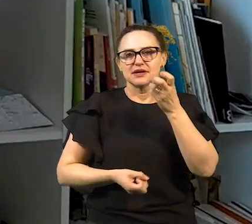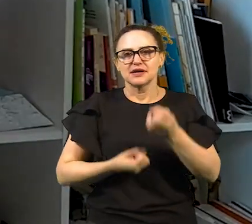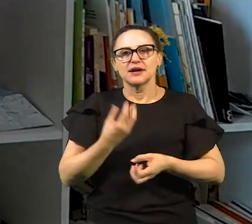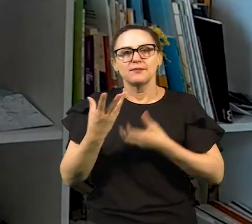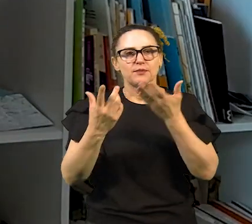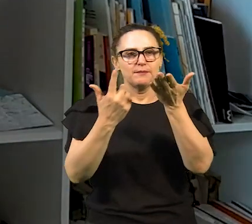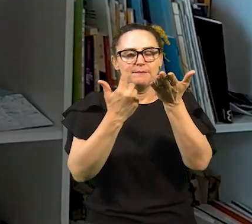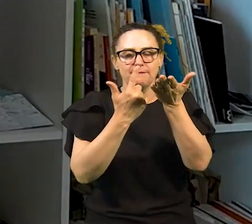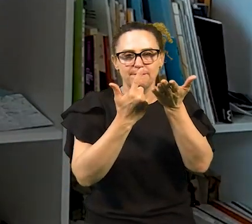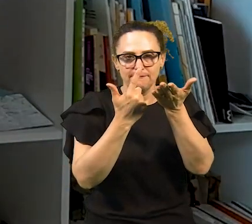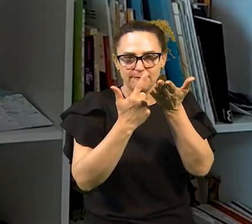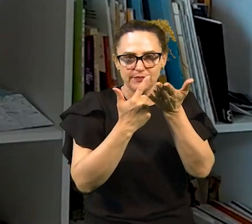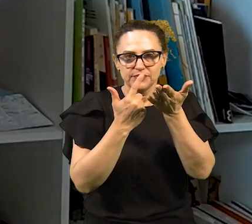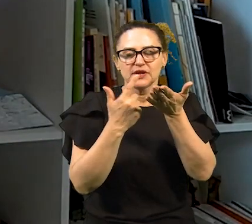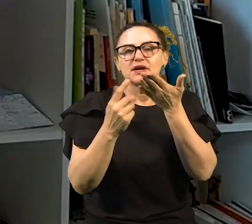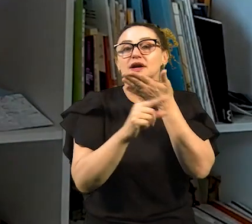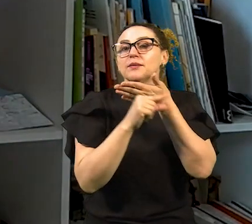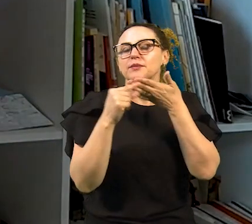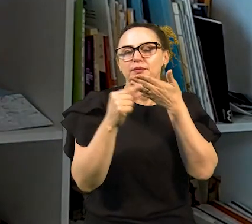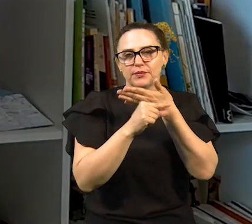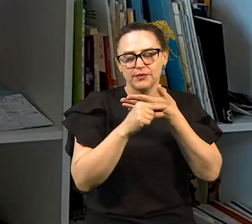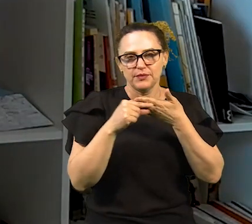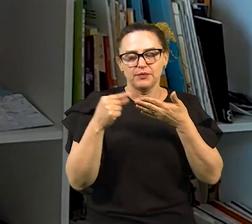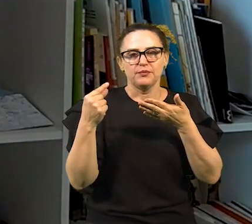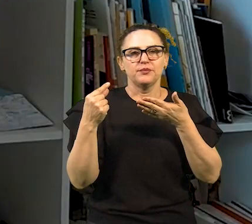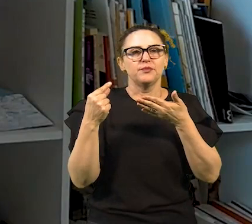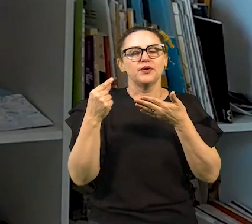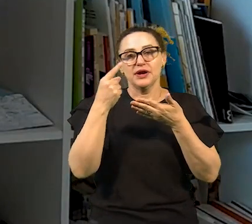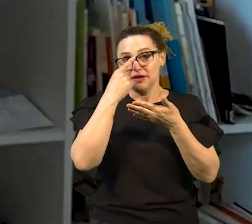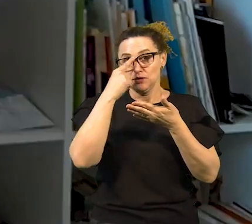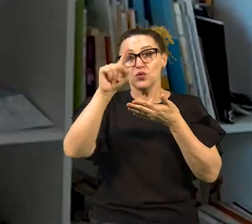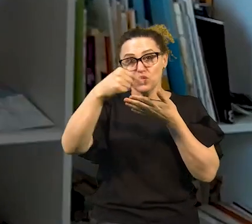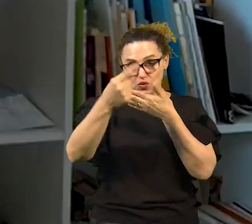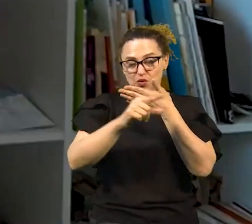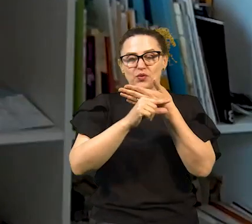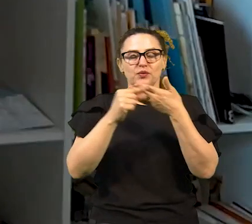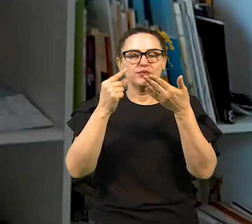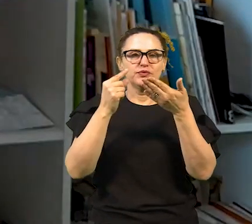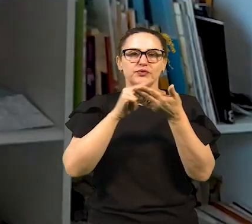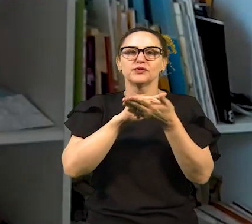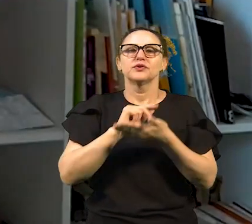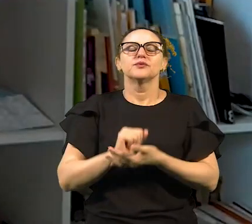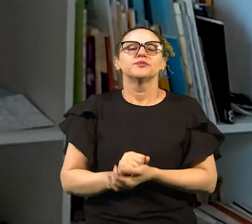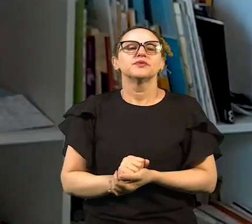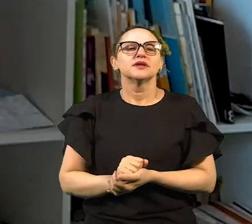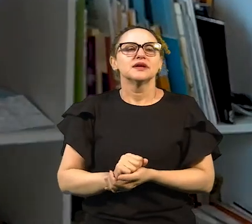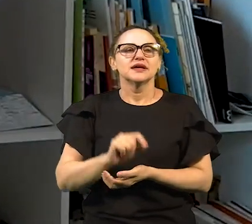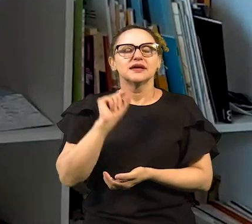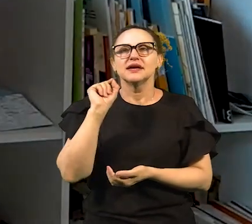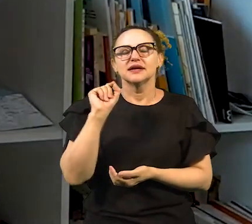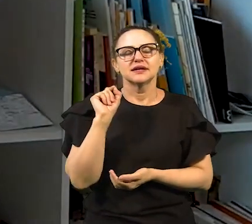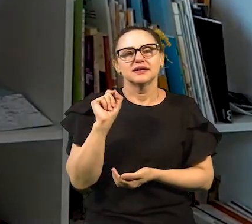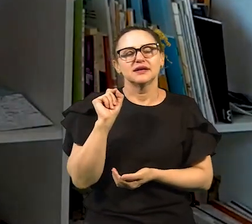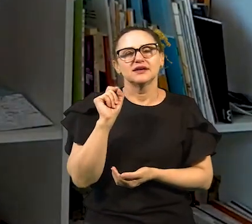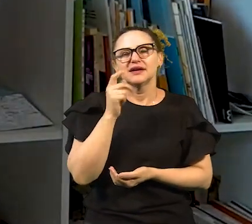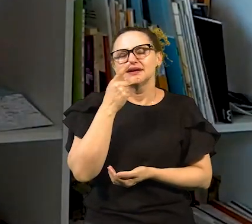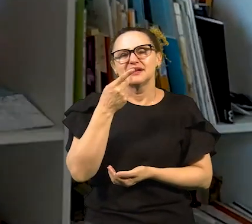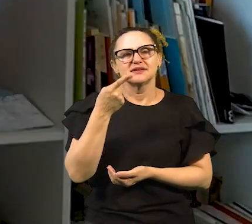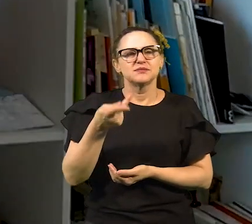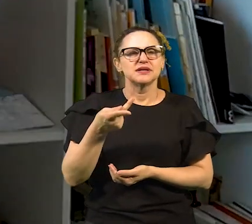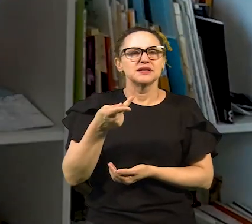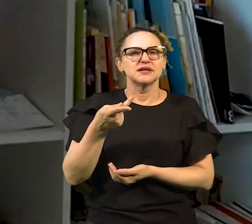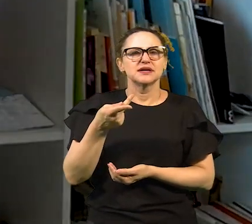que nesse início do século, ele está produzindo poesia ainda de forma oral, embora sua poesia seja publicada depois, ele